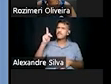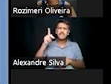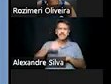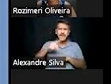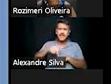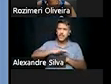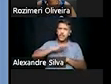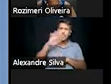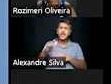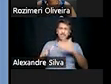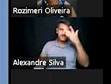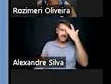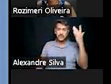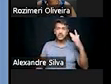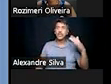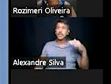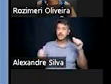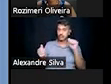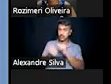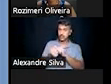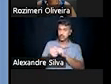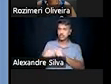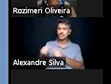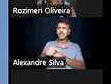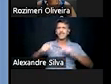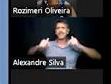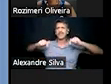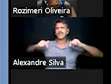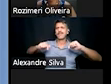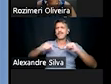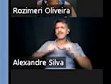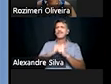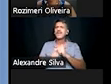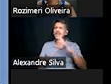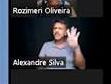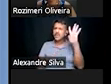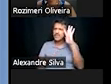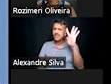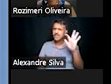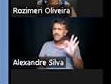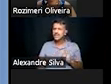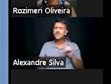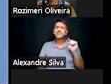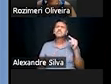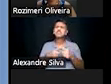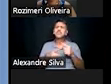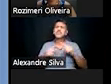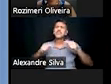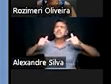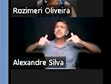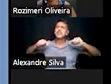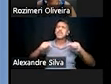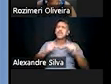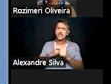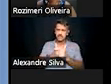as pessoas que estavam ao redor dele começam a rir. E ele não entende muito bem por que eles estão rindo.